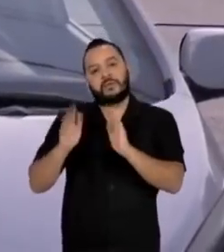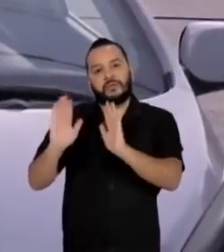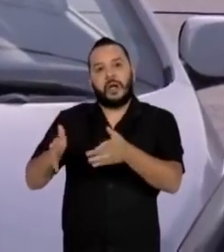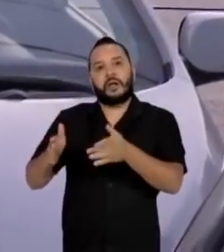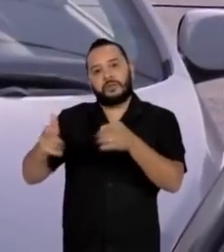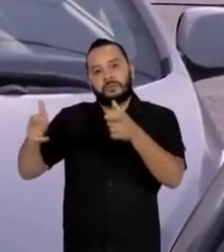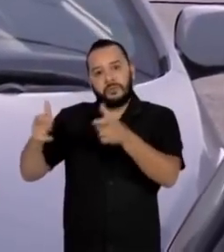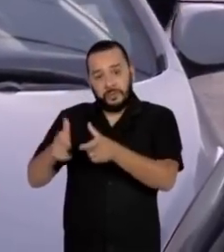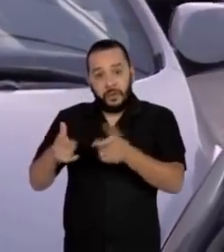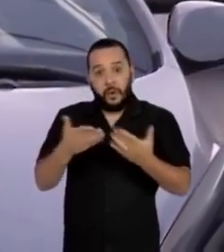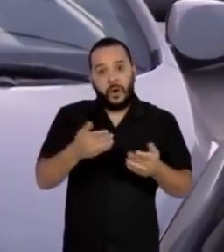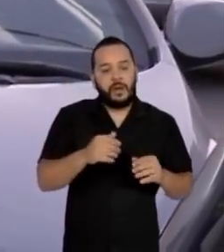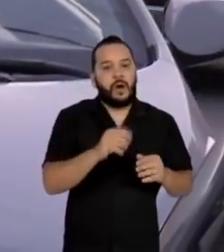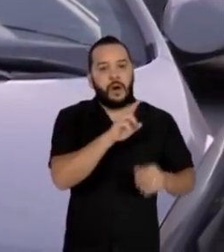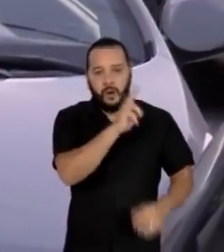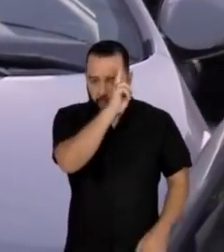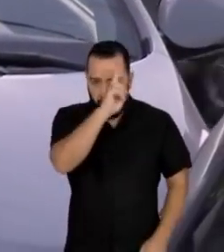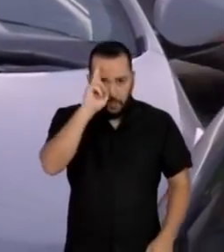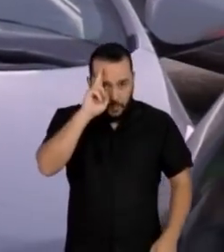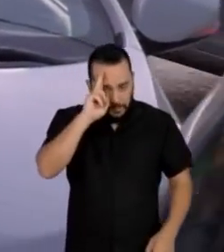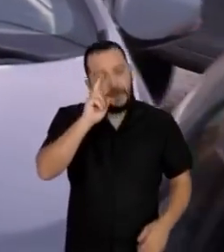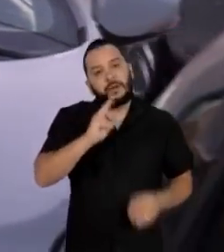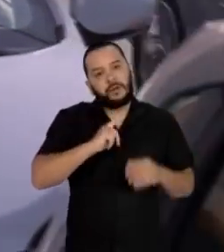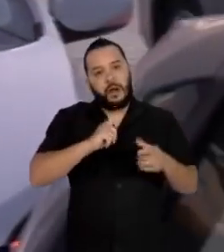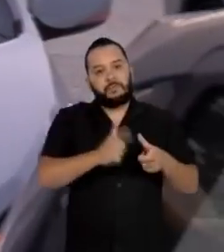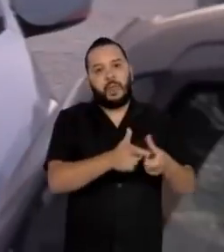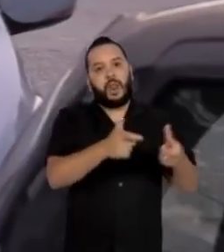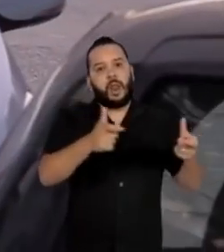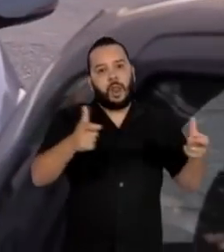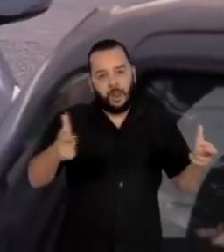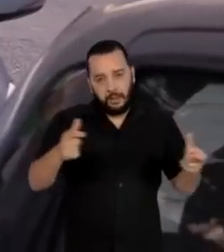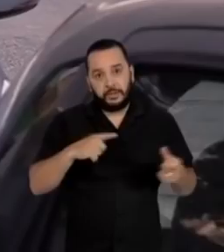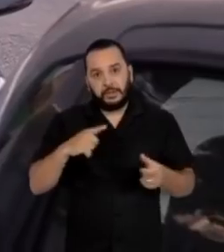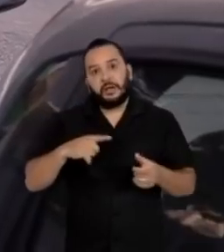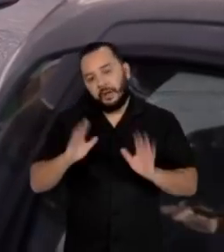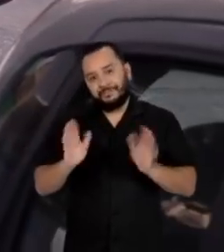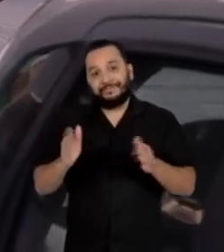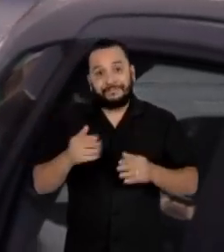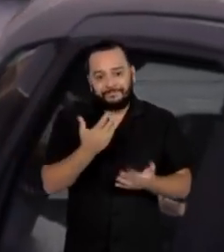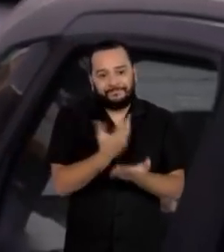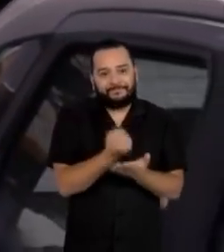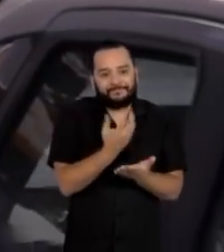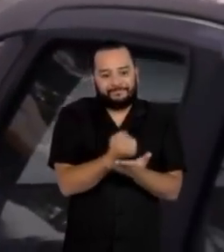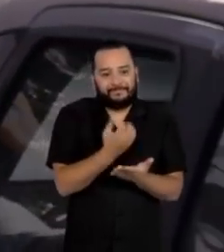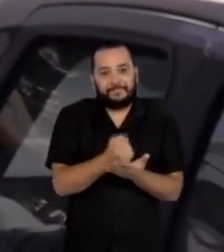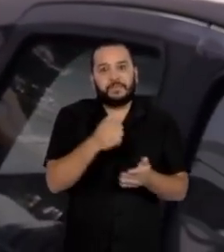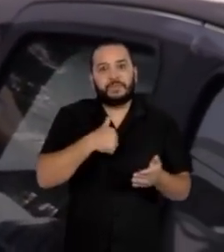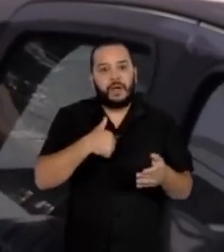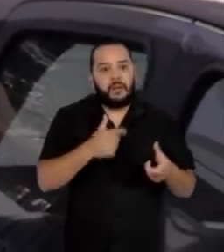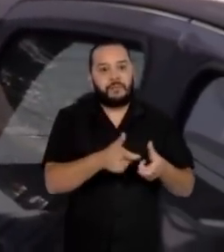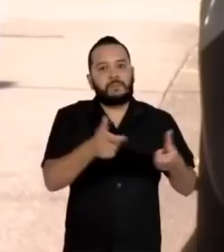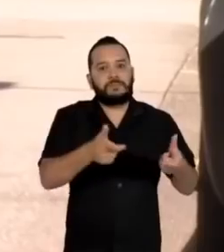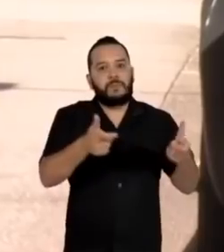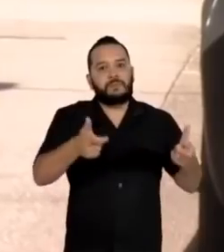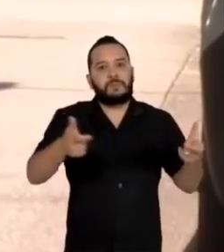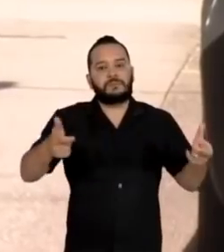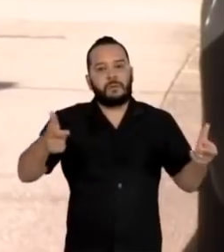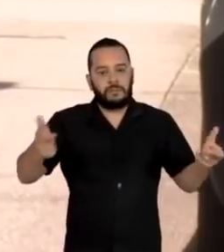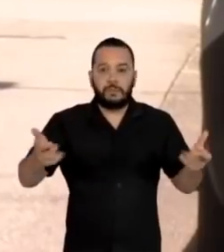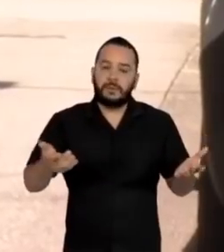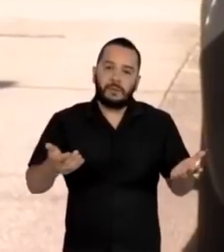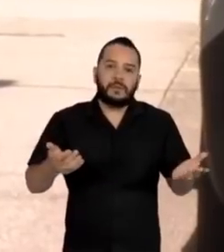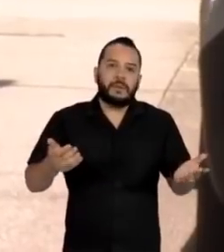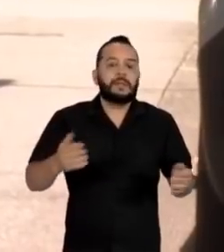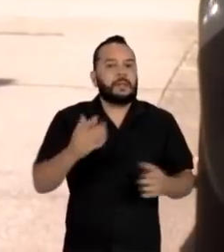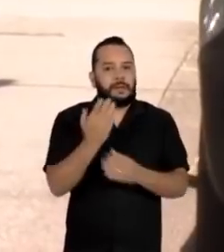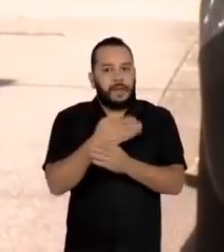caiu 17% entre 2012 e 2017. Já o transporte individual cresce consideravelmente. As